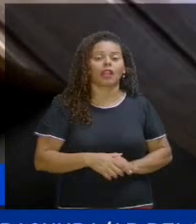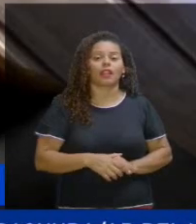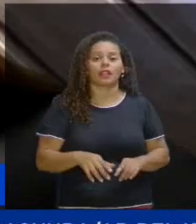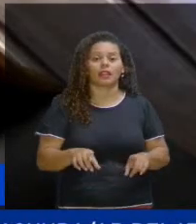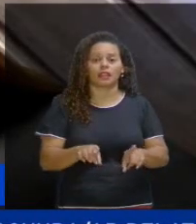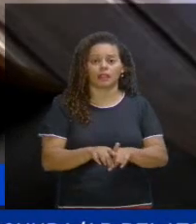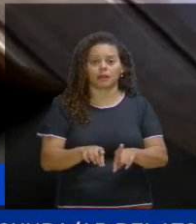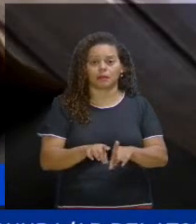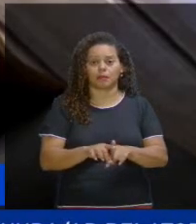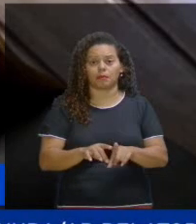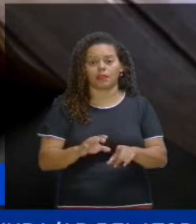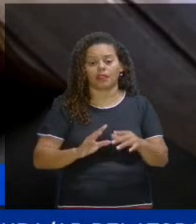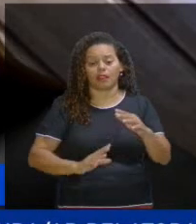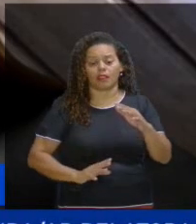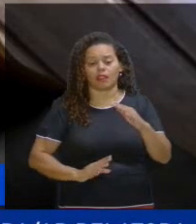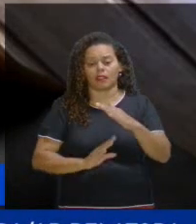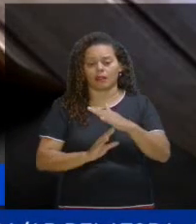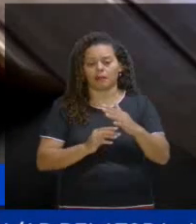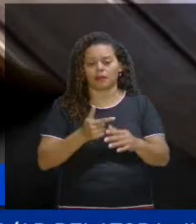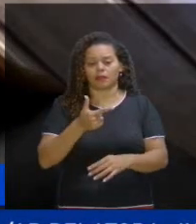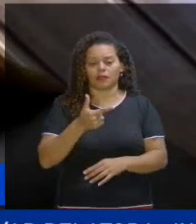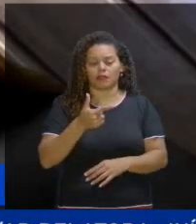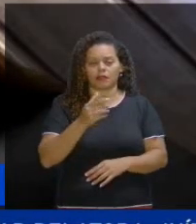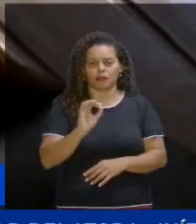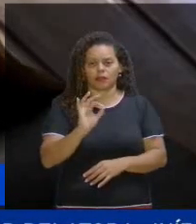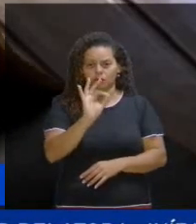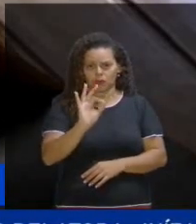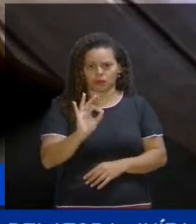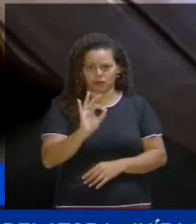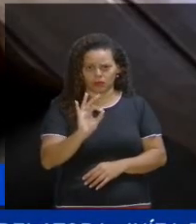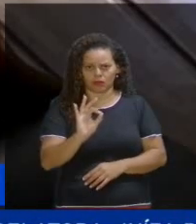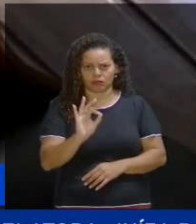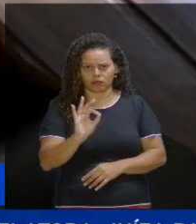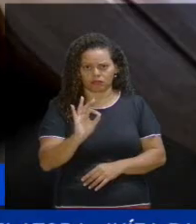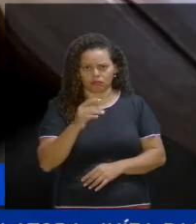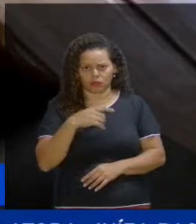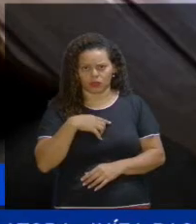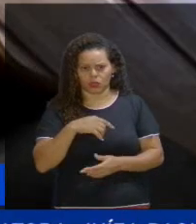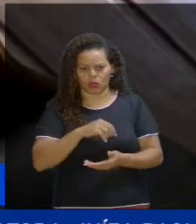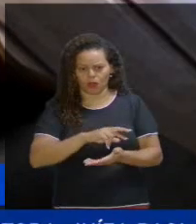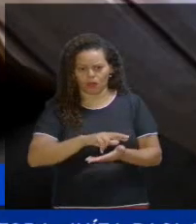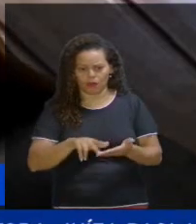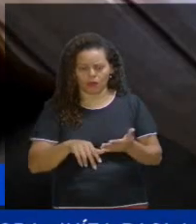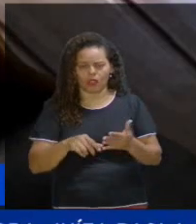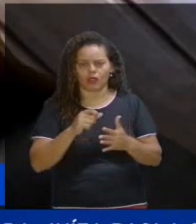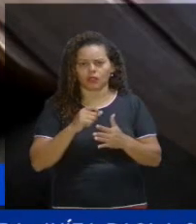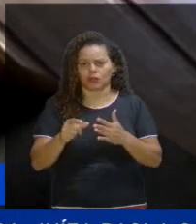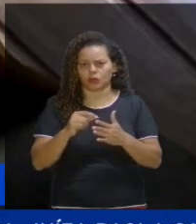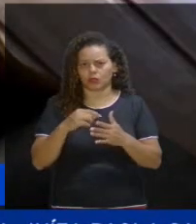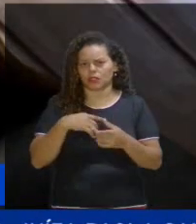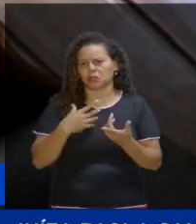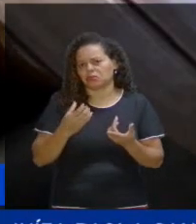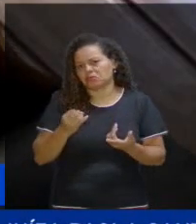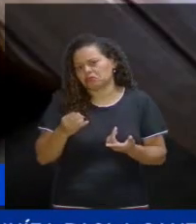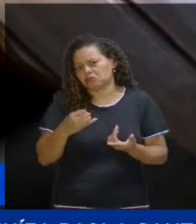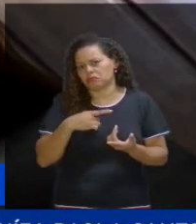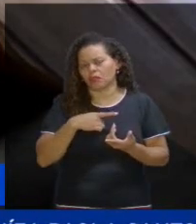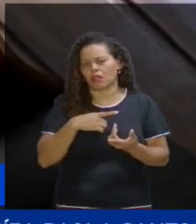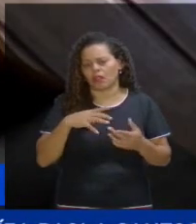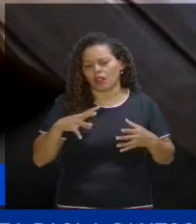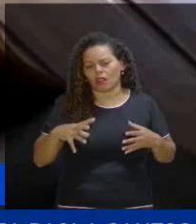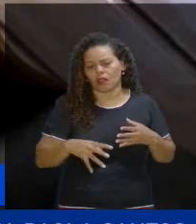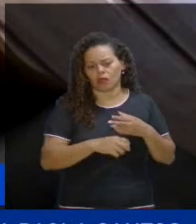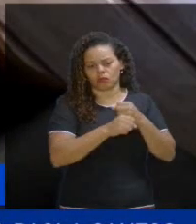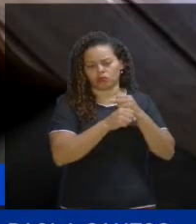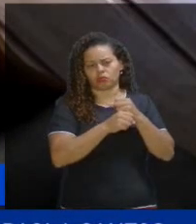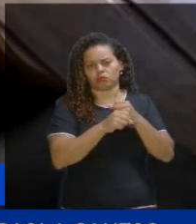no limite de 20% dos gastos com locação de veículos, argumentou que, abro aspas, o valor que se refere à soma de